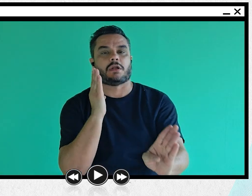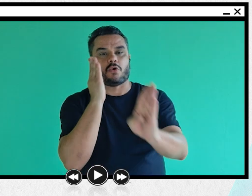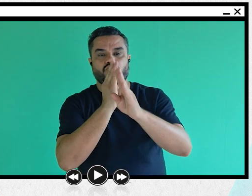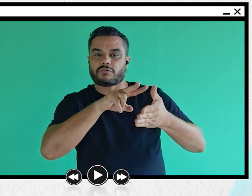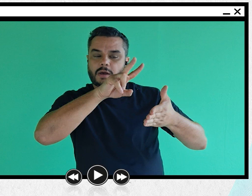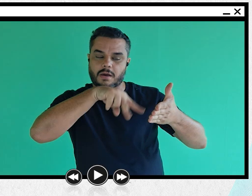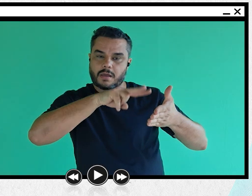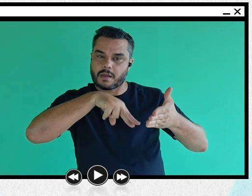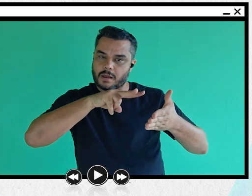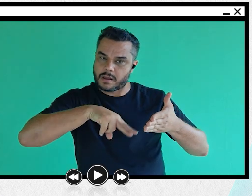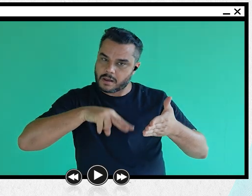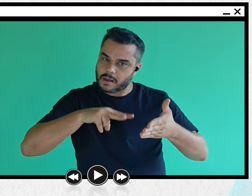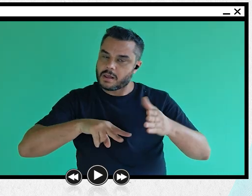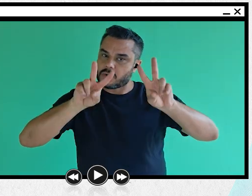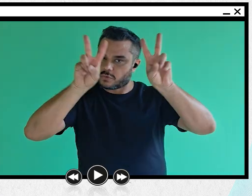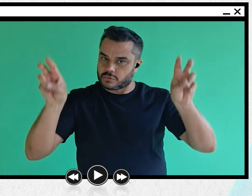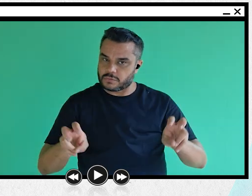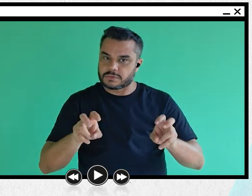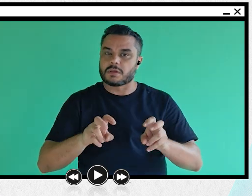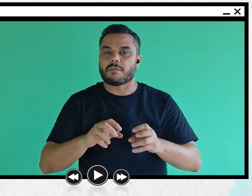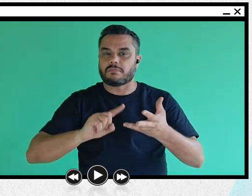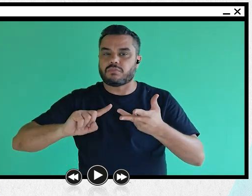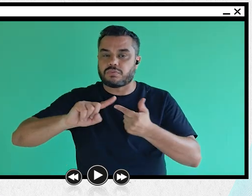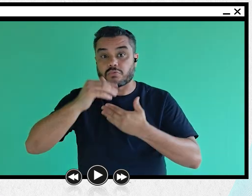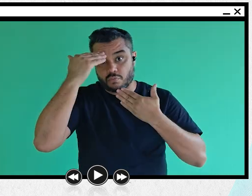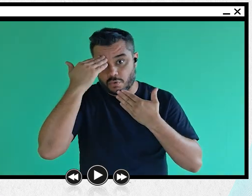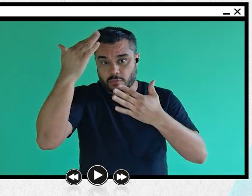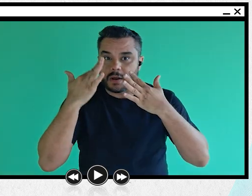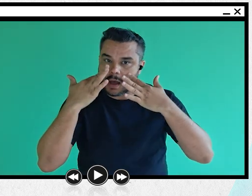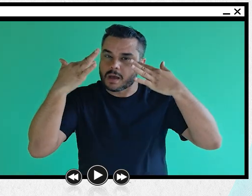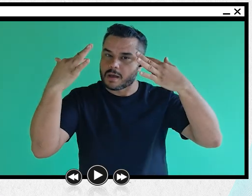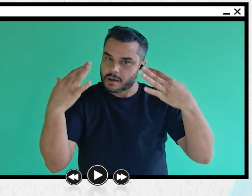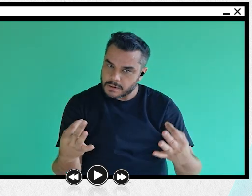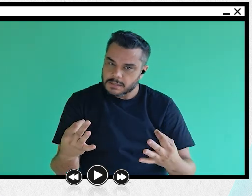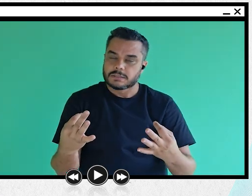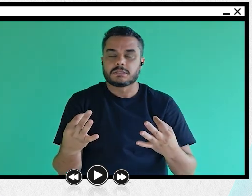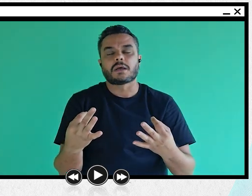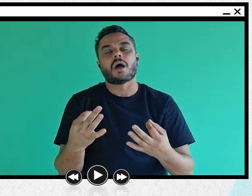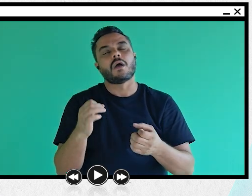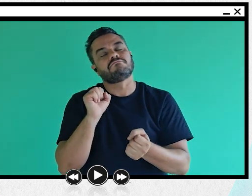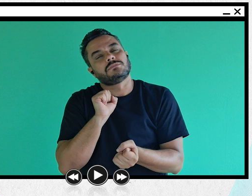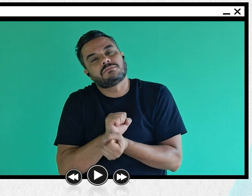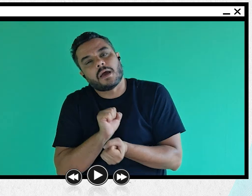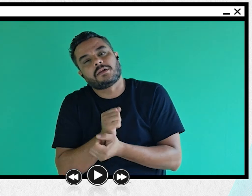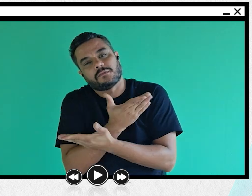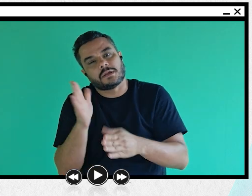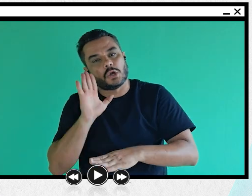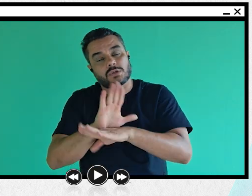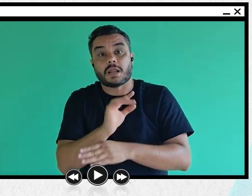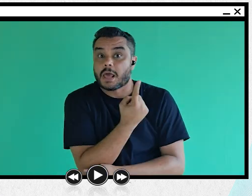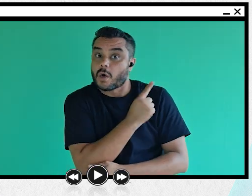encontrarem, né? Lerem um pouquinho a respeito. E é isso. Muito obrigado pela atenção, espero ter sido útil. Essa é a última